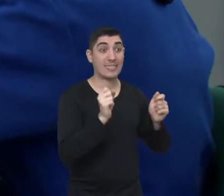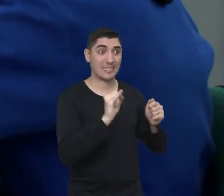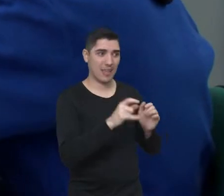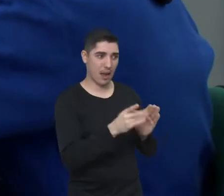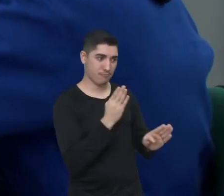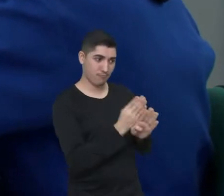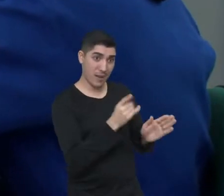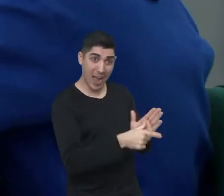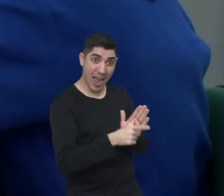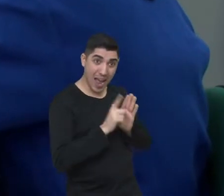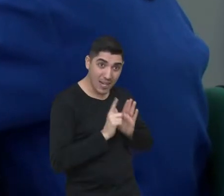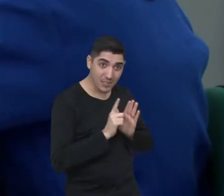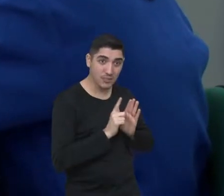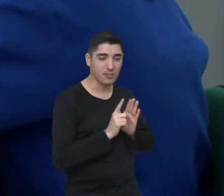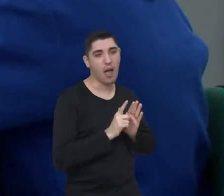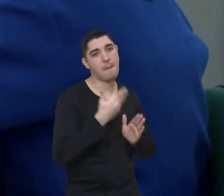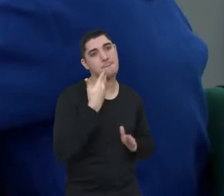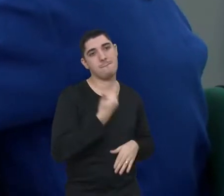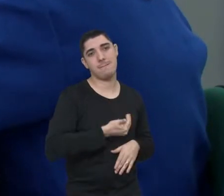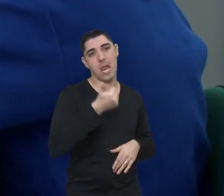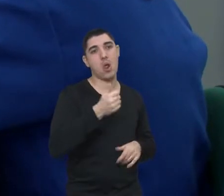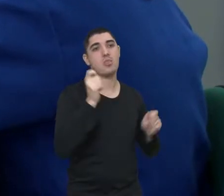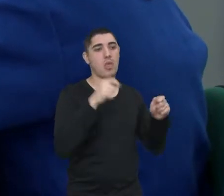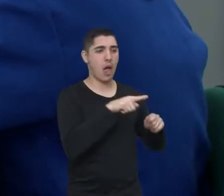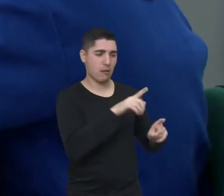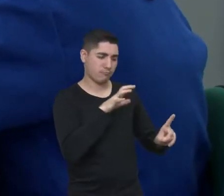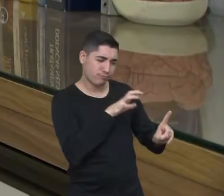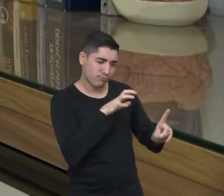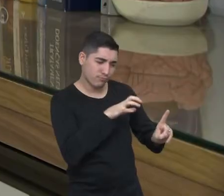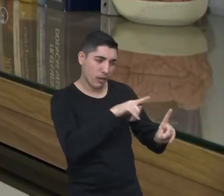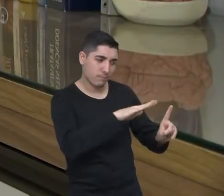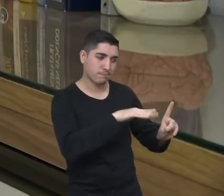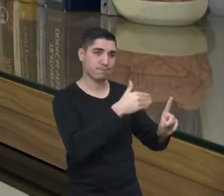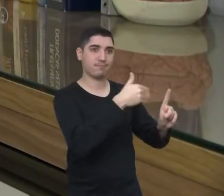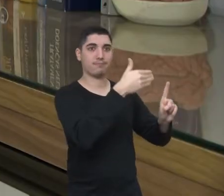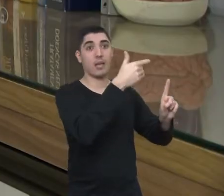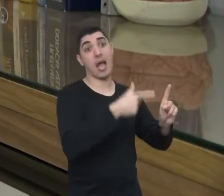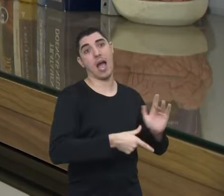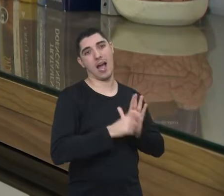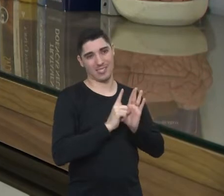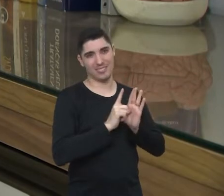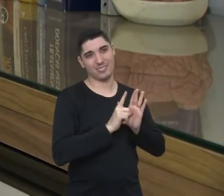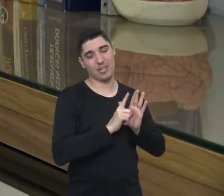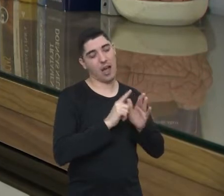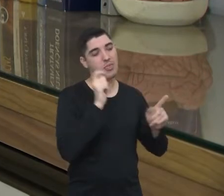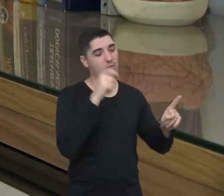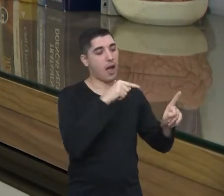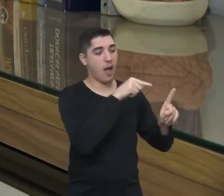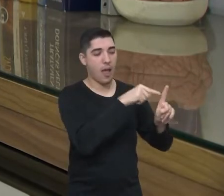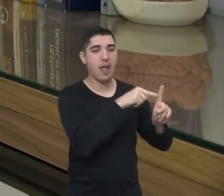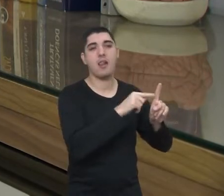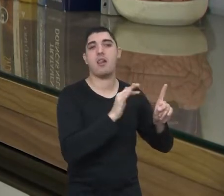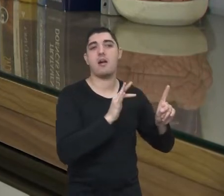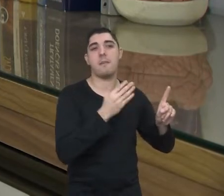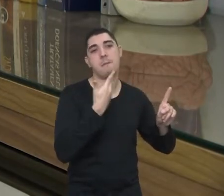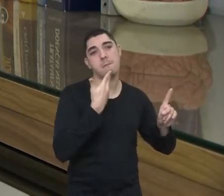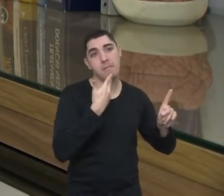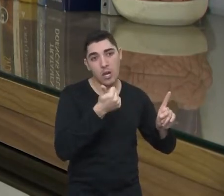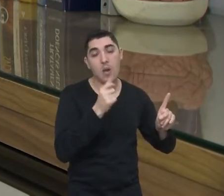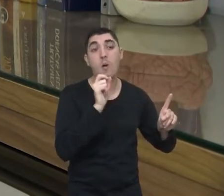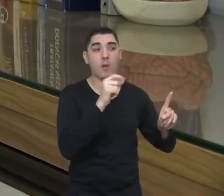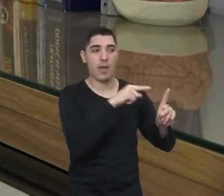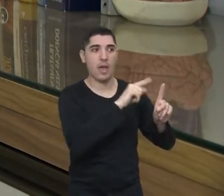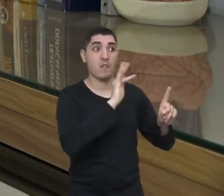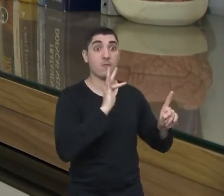porque quanto antes a gente identifica esse problema, melhor é a chance dessa